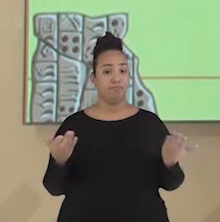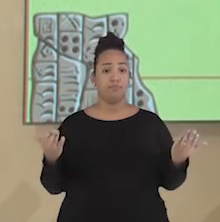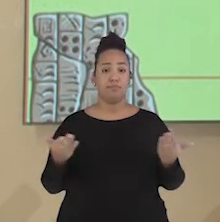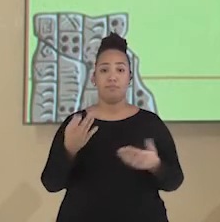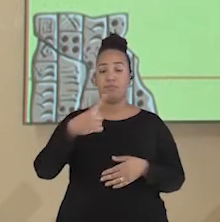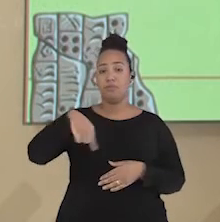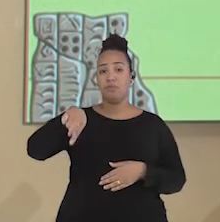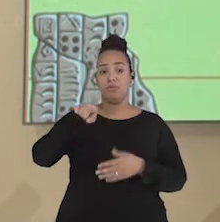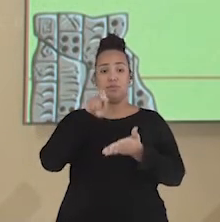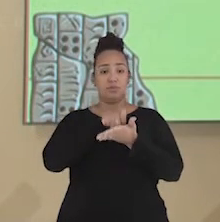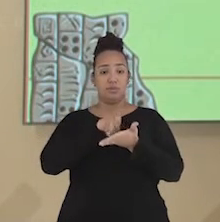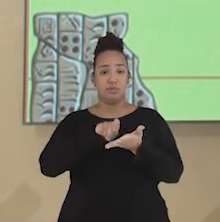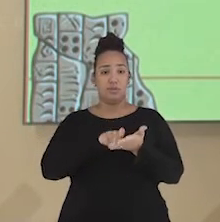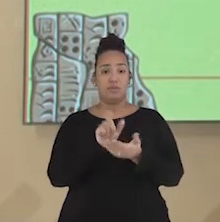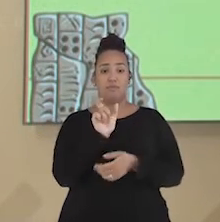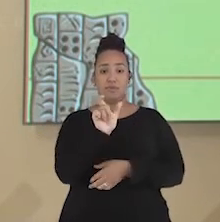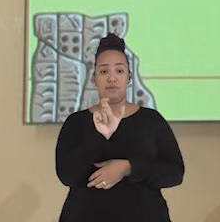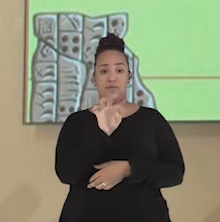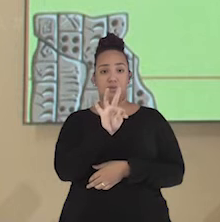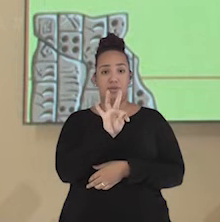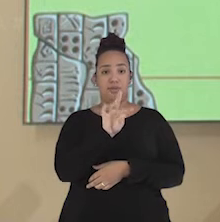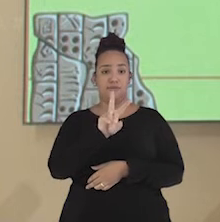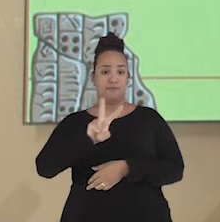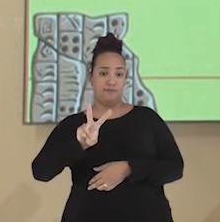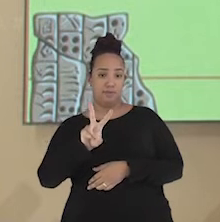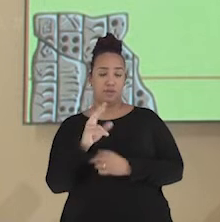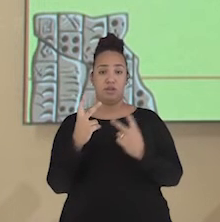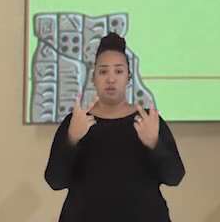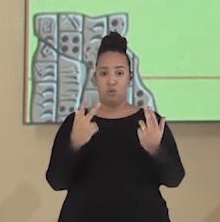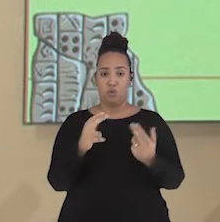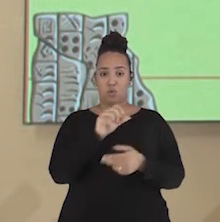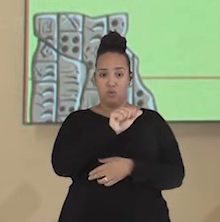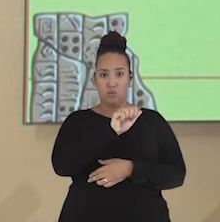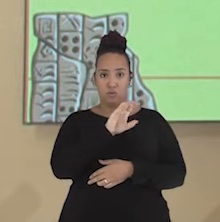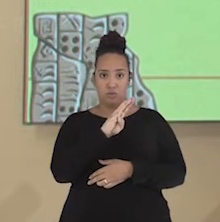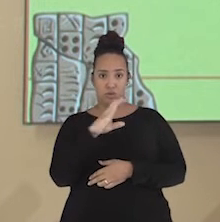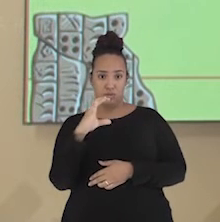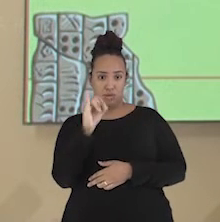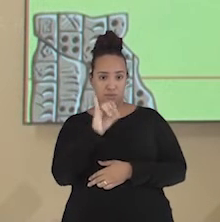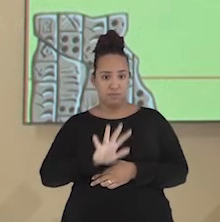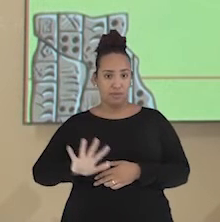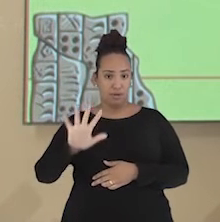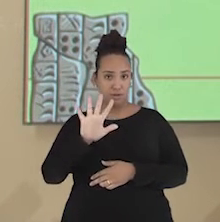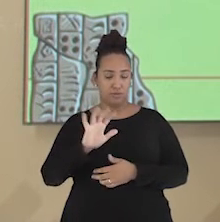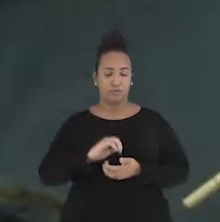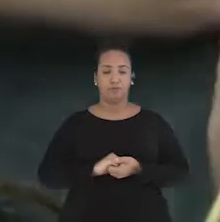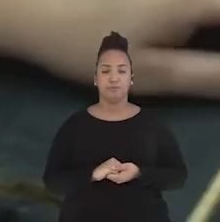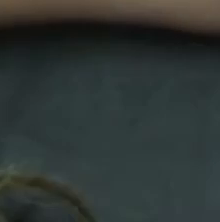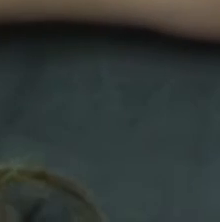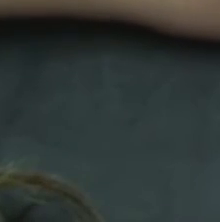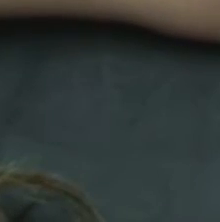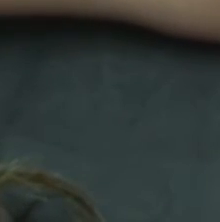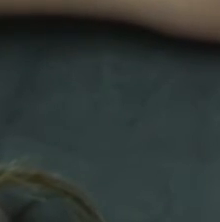Agora, nós vamos escrever a palavra TV seguindo o alfabeto conforme a escrita cuneiforme.